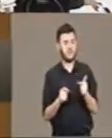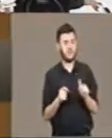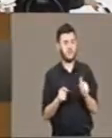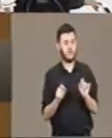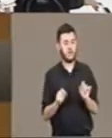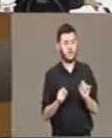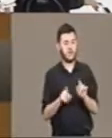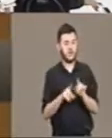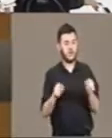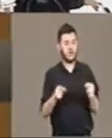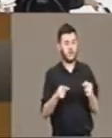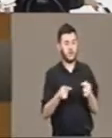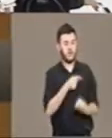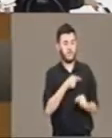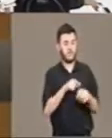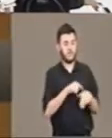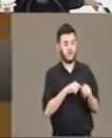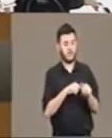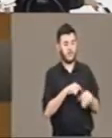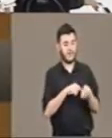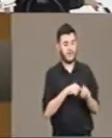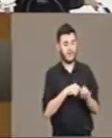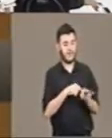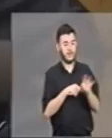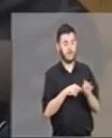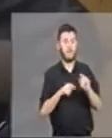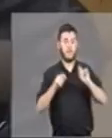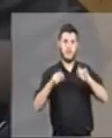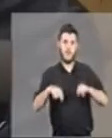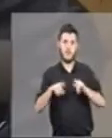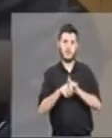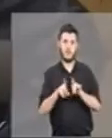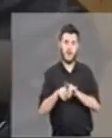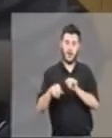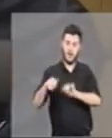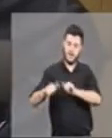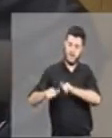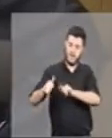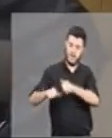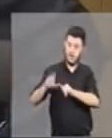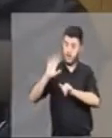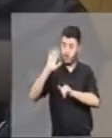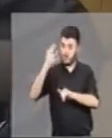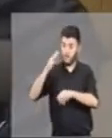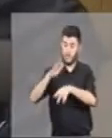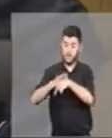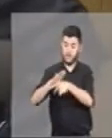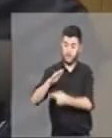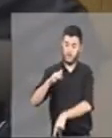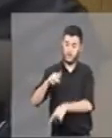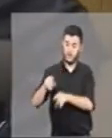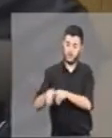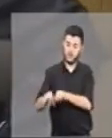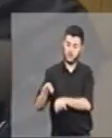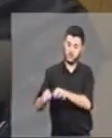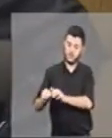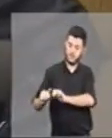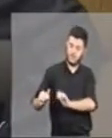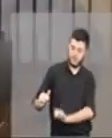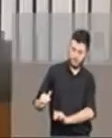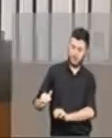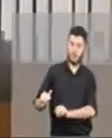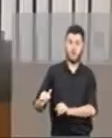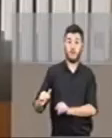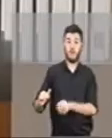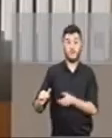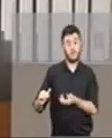pode ser decidido pelo juízo, né, de primeiro grau ou pelas instâncias ordinárias, a questão é a